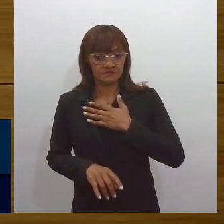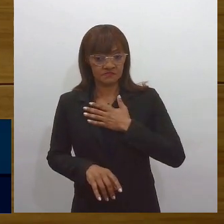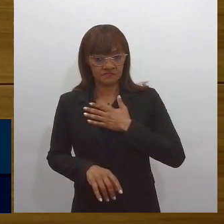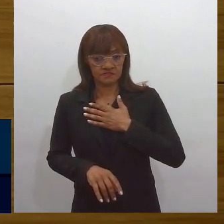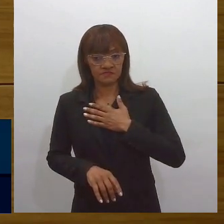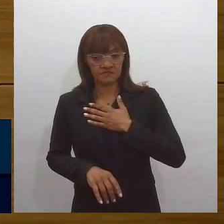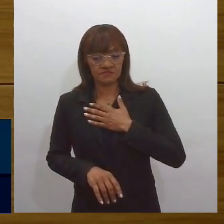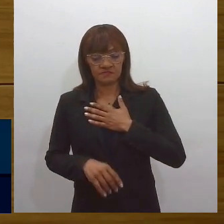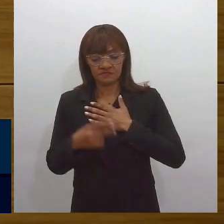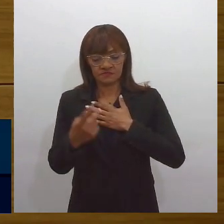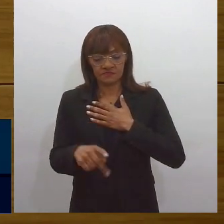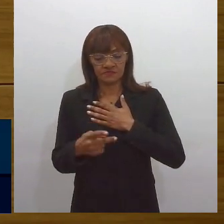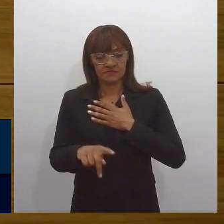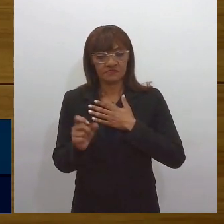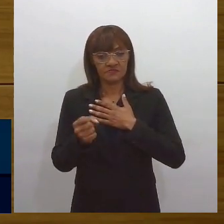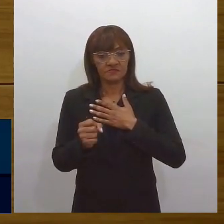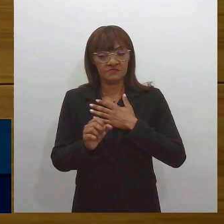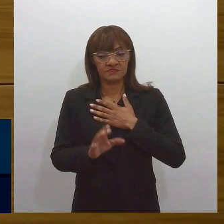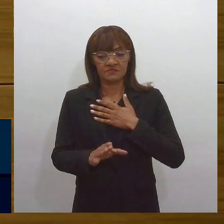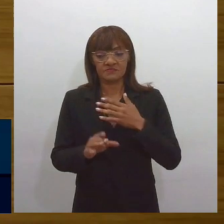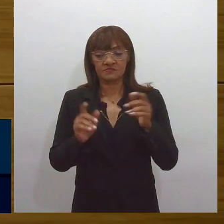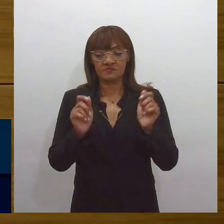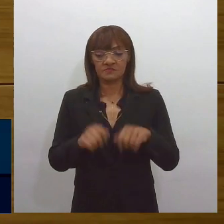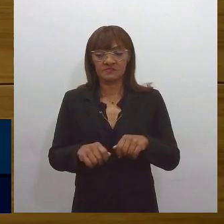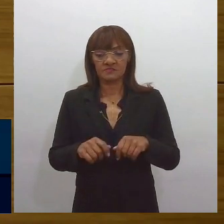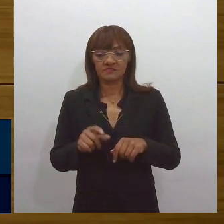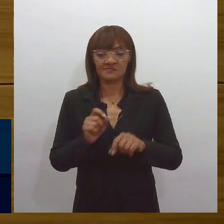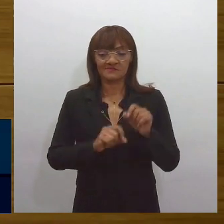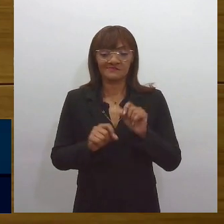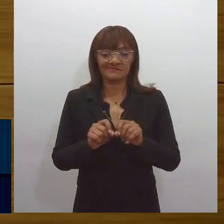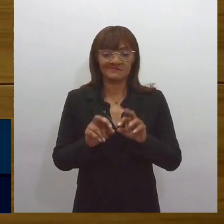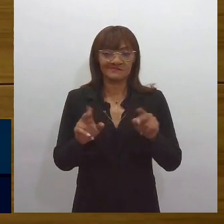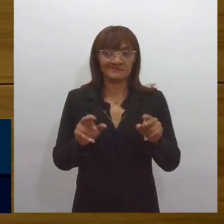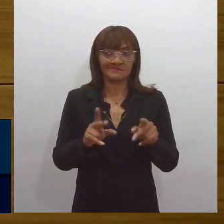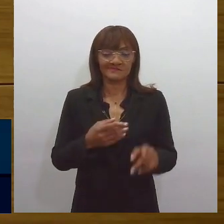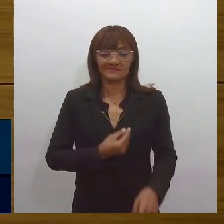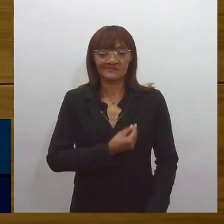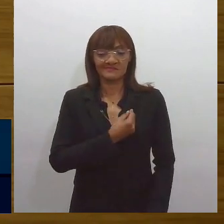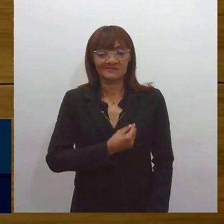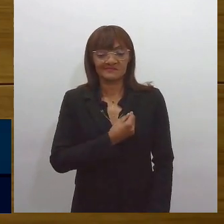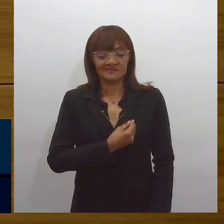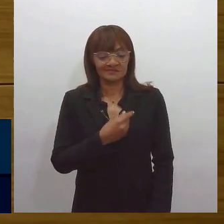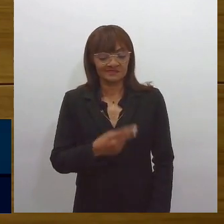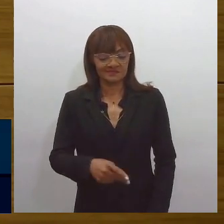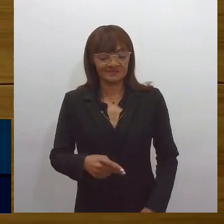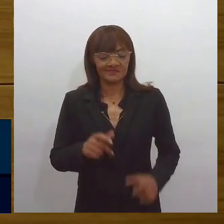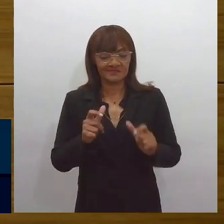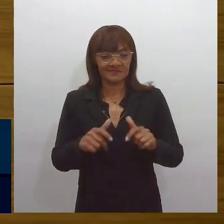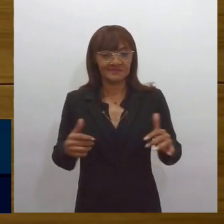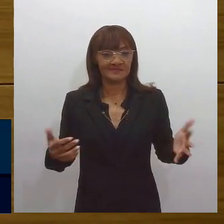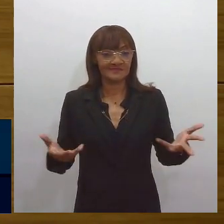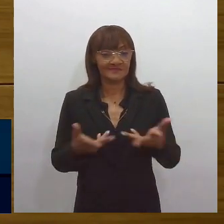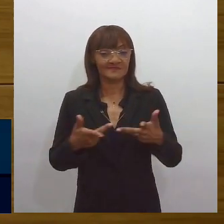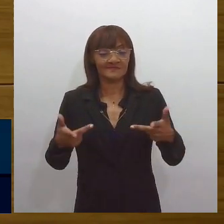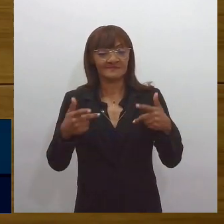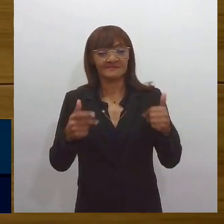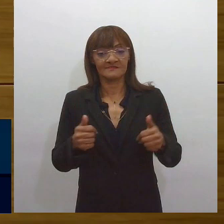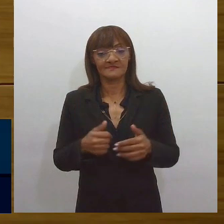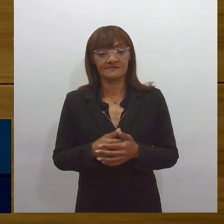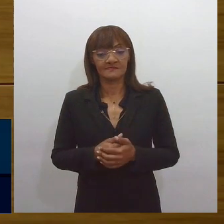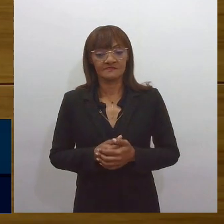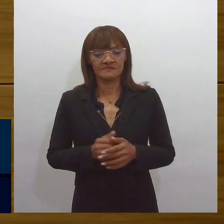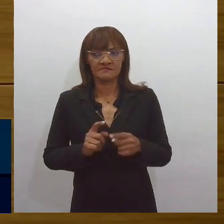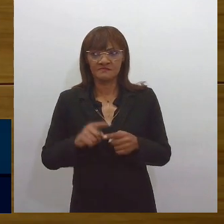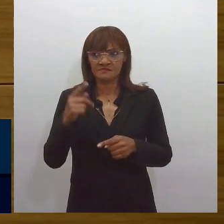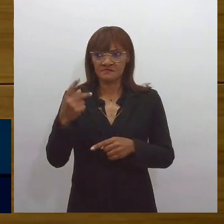Nel Sergipano Tô adorando morar aqui acho um lugar maravilhoso mas aqui chove muito mais Deputado que a gente do que nós do